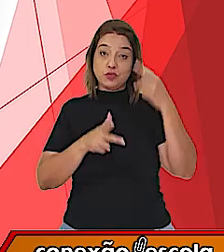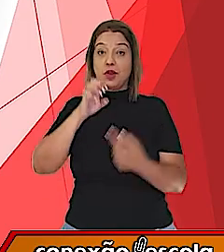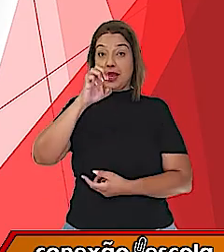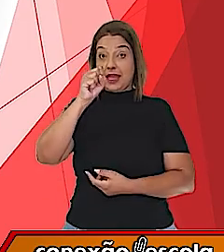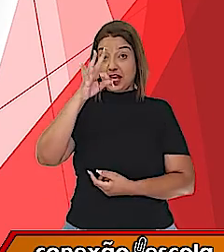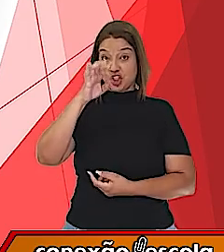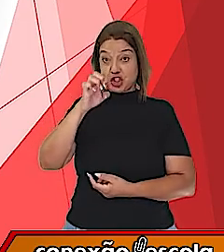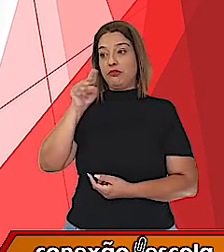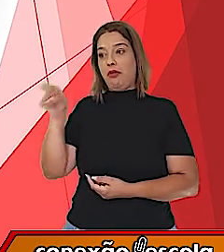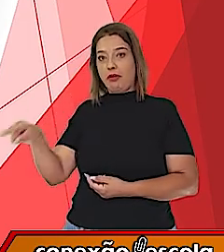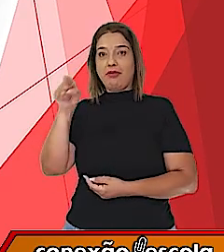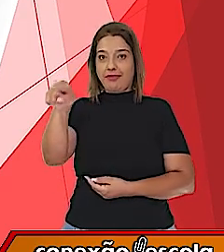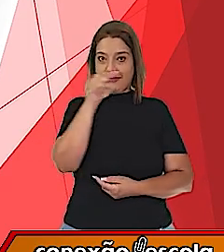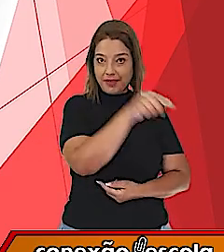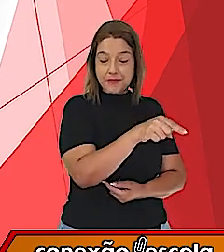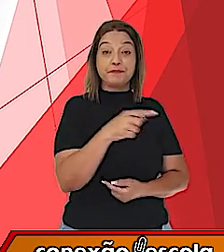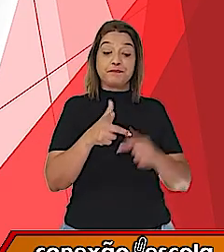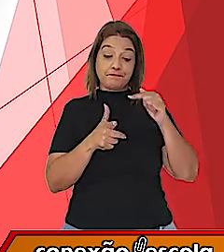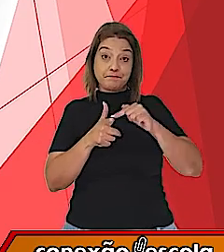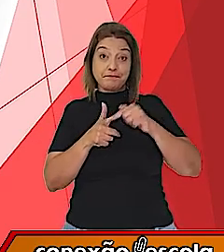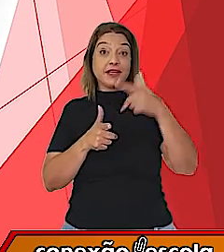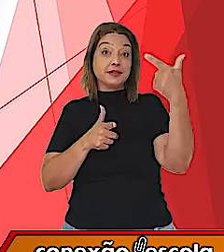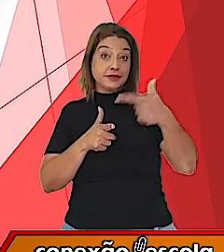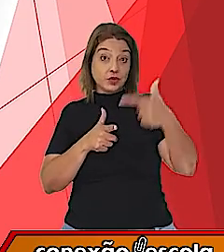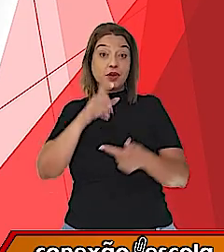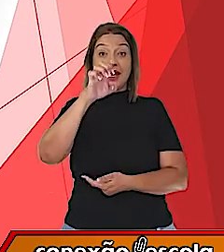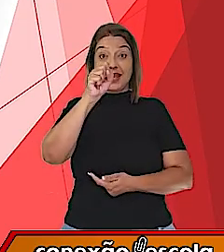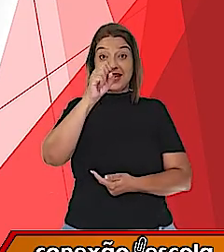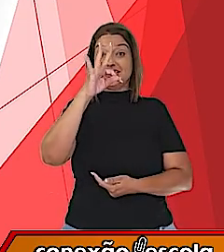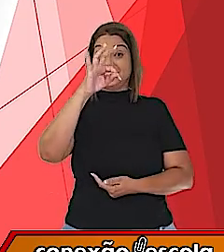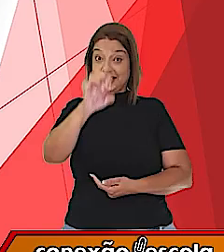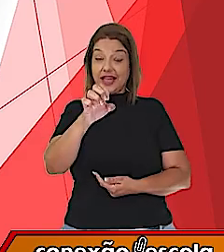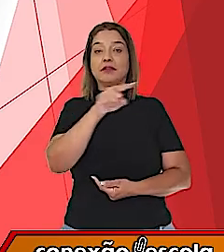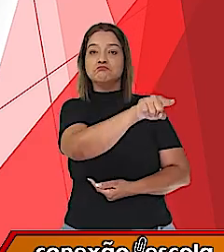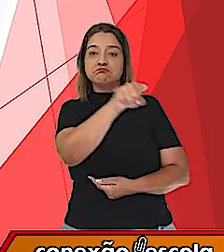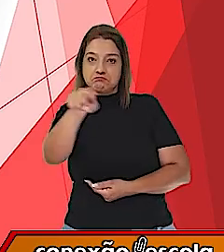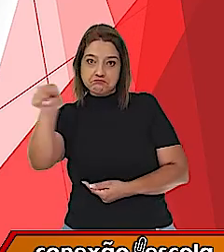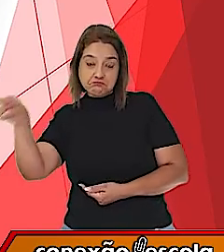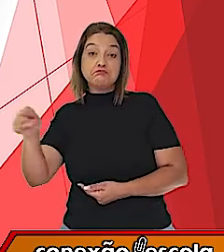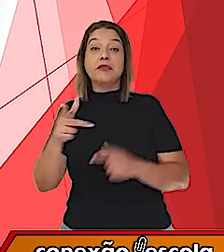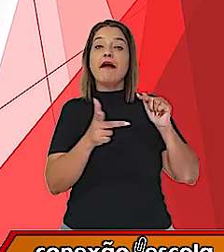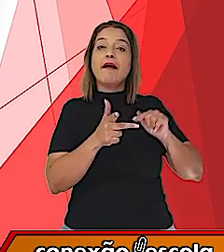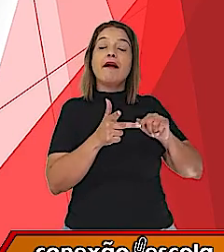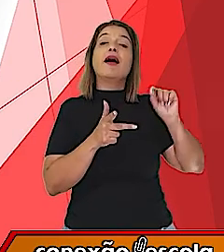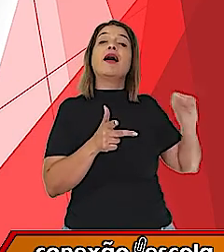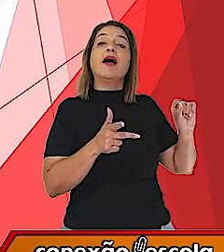isto. Segunda pessoa, esse, essa, isso. E a terceira